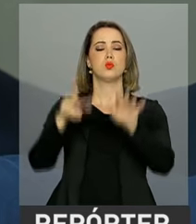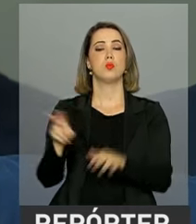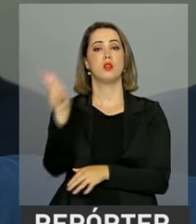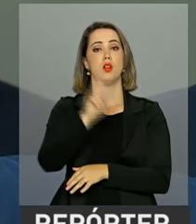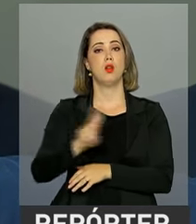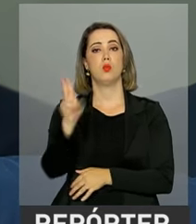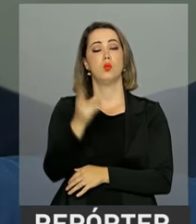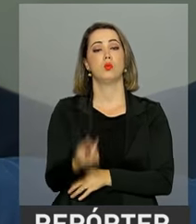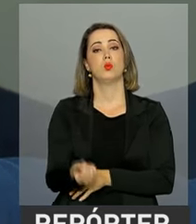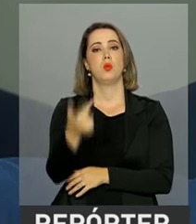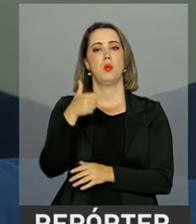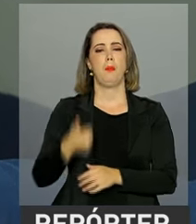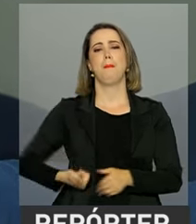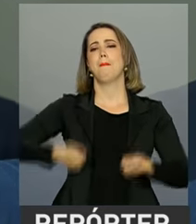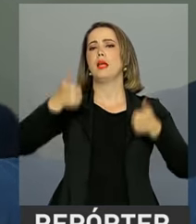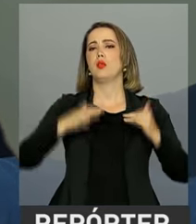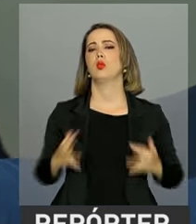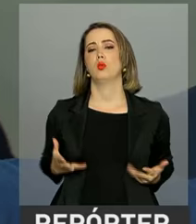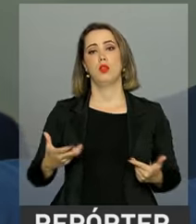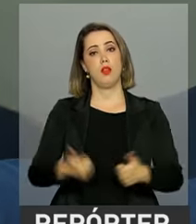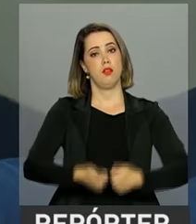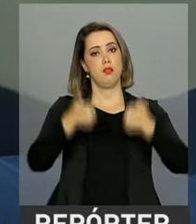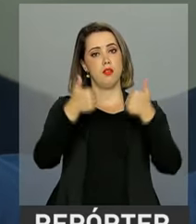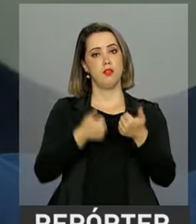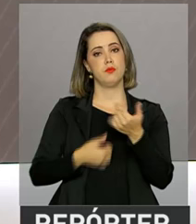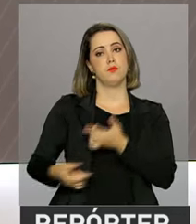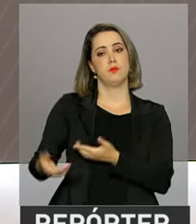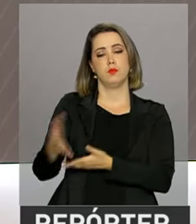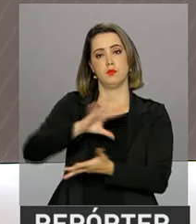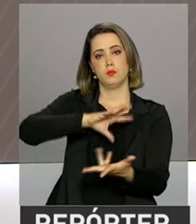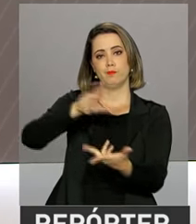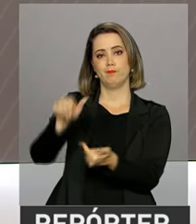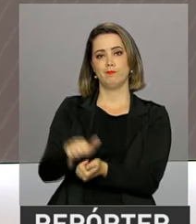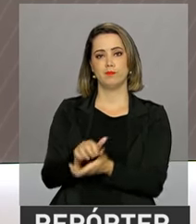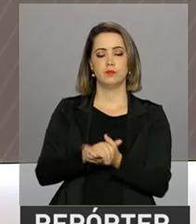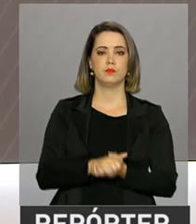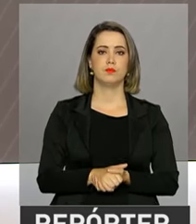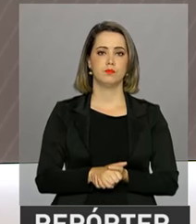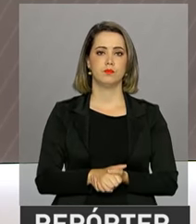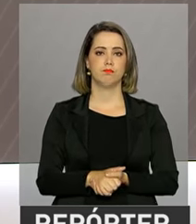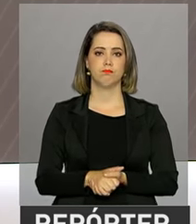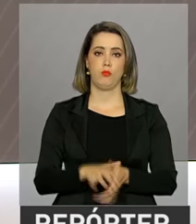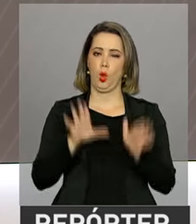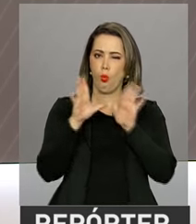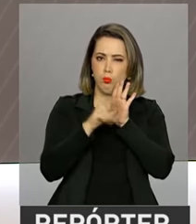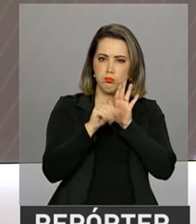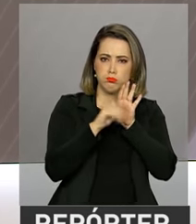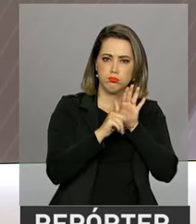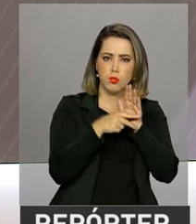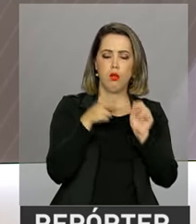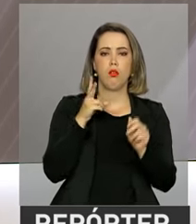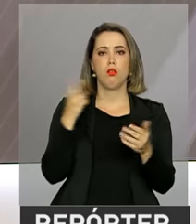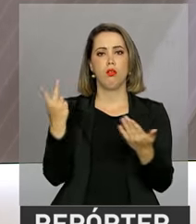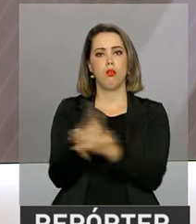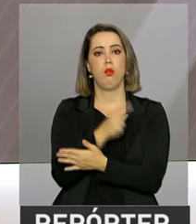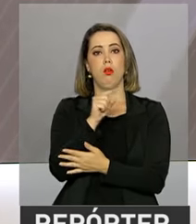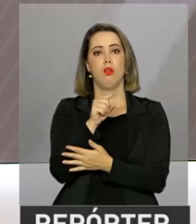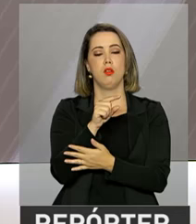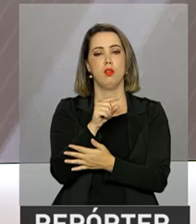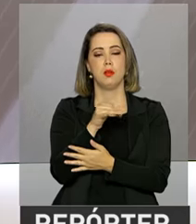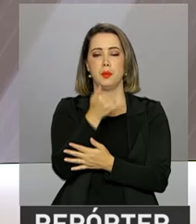para sermos mais eficientes na competição internacional as fraudes encontradas na venda do pescado